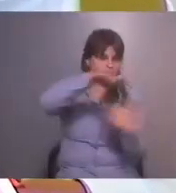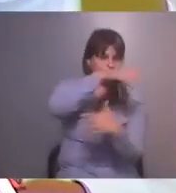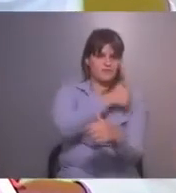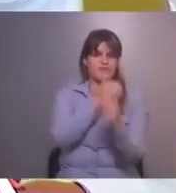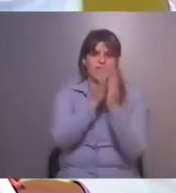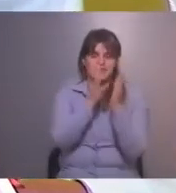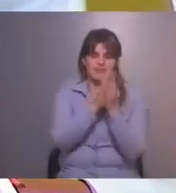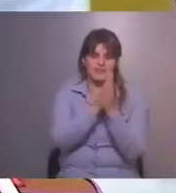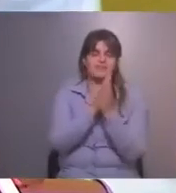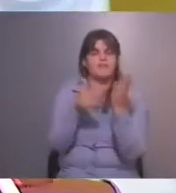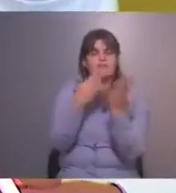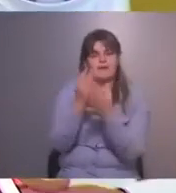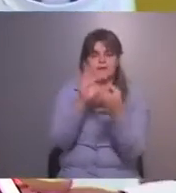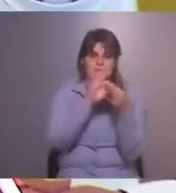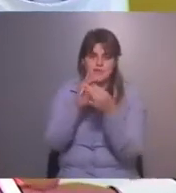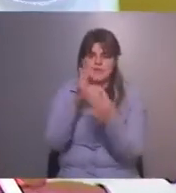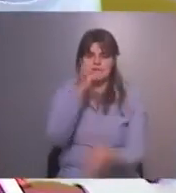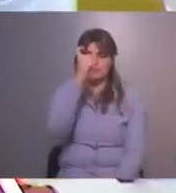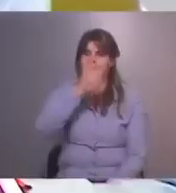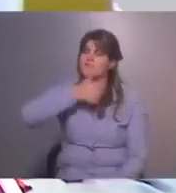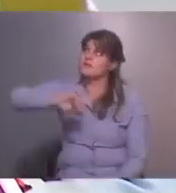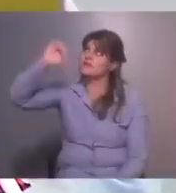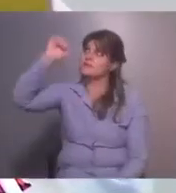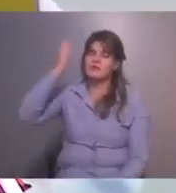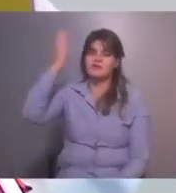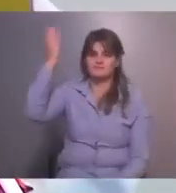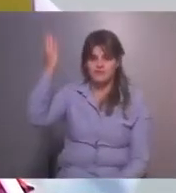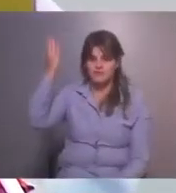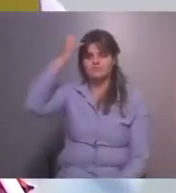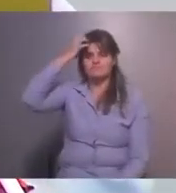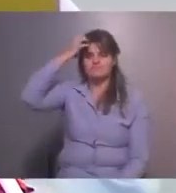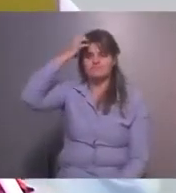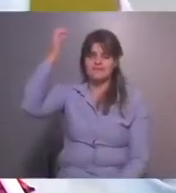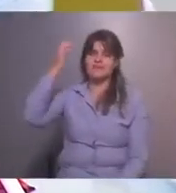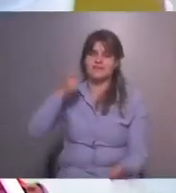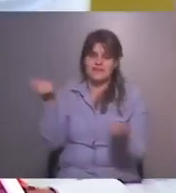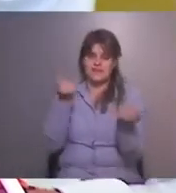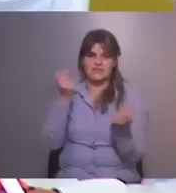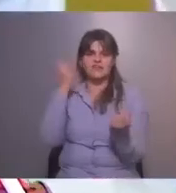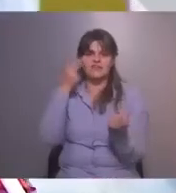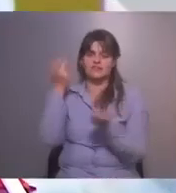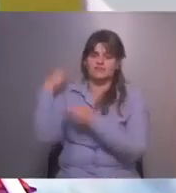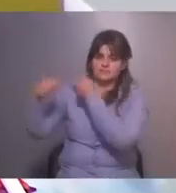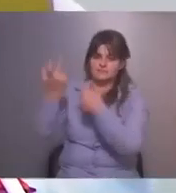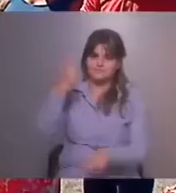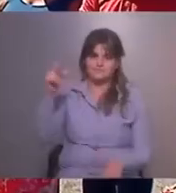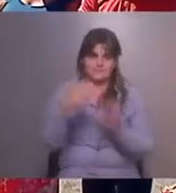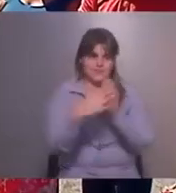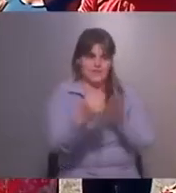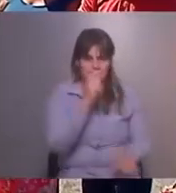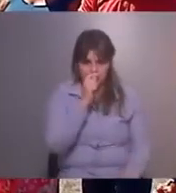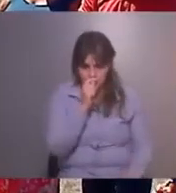dai-lhe a união e a paz segundo a vossa vontade. Vós que viveis e reinais pelos séculos dos séculos.